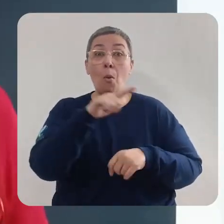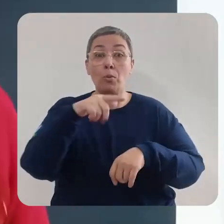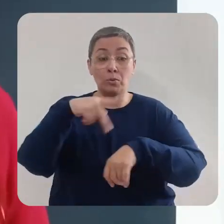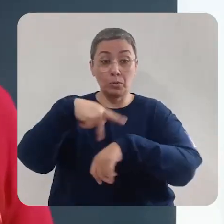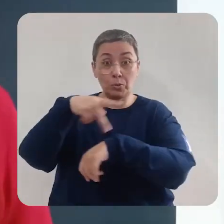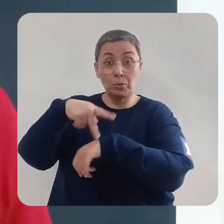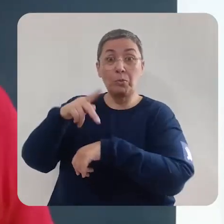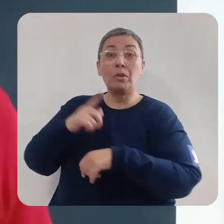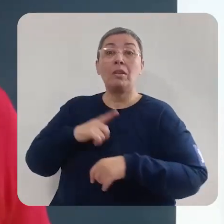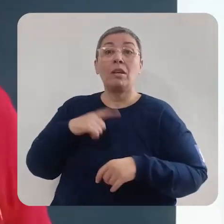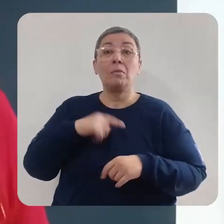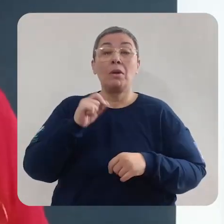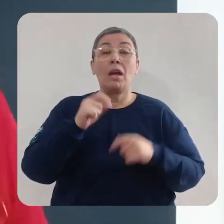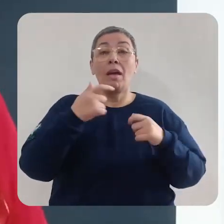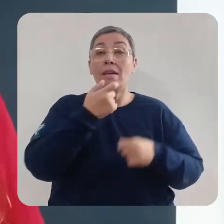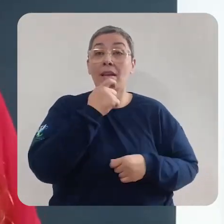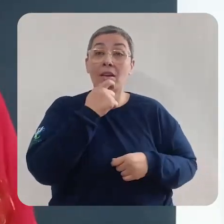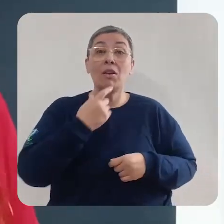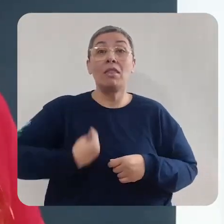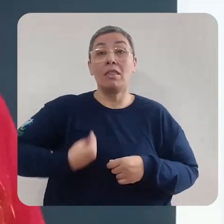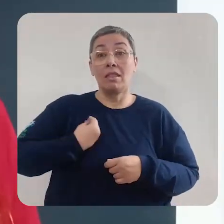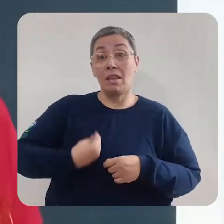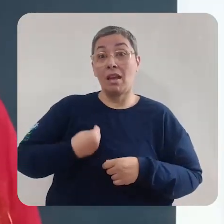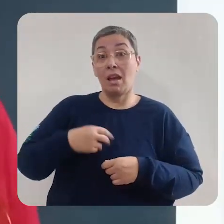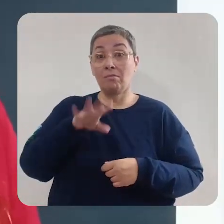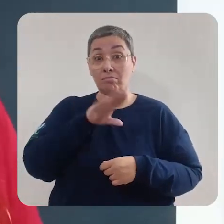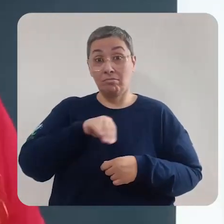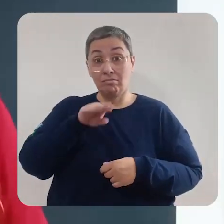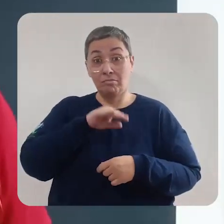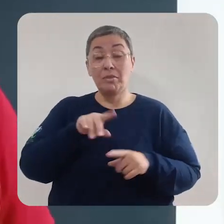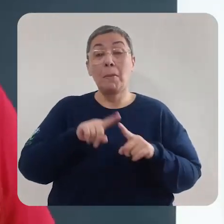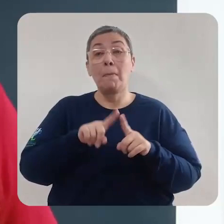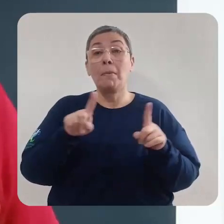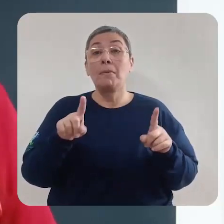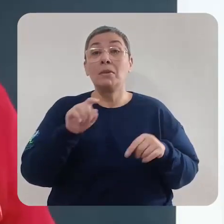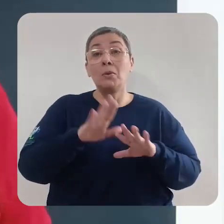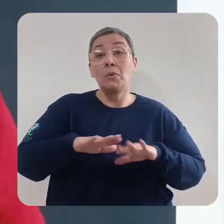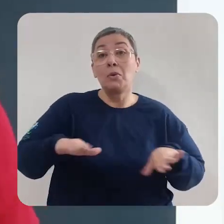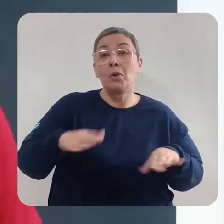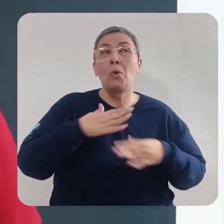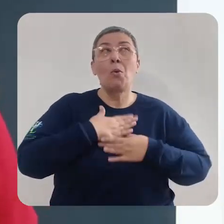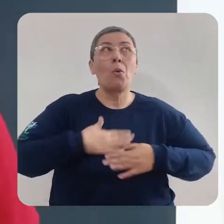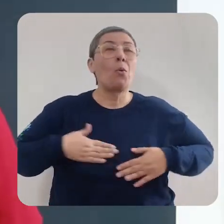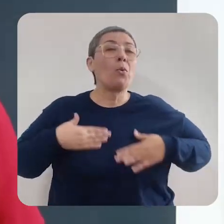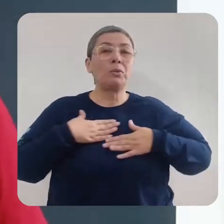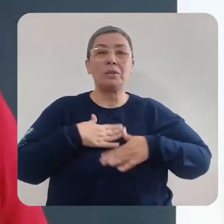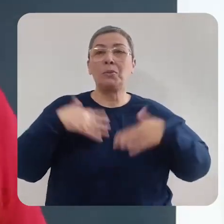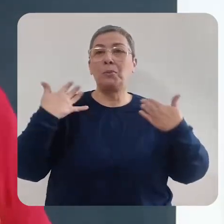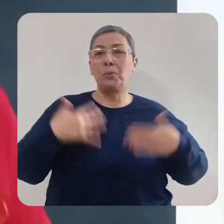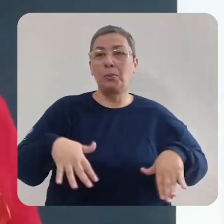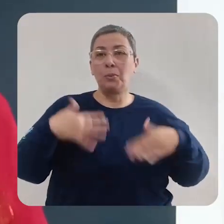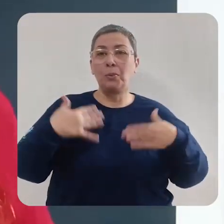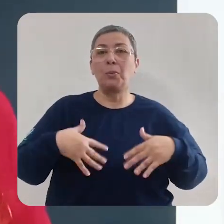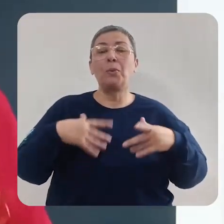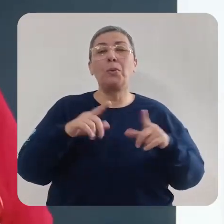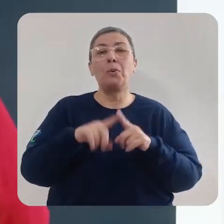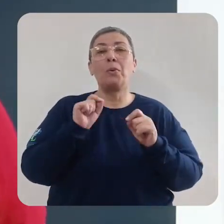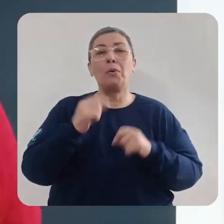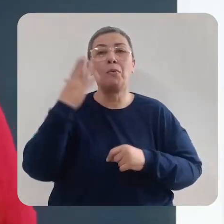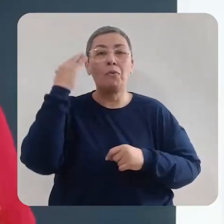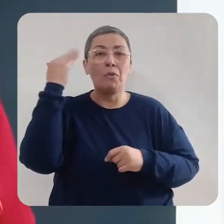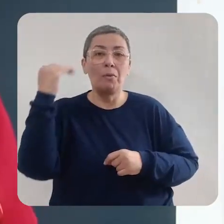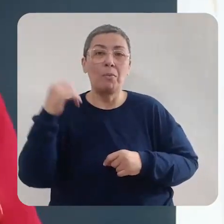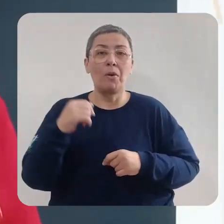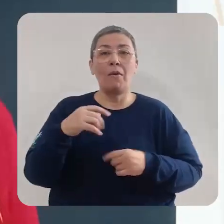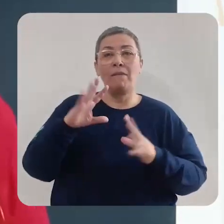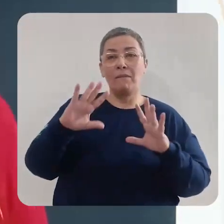acontece em outros países, em países onde a língua inglesa também é falada, e muitas crianças gostam muito dessa celebração, que é